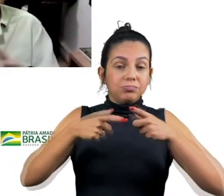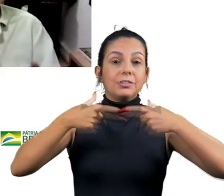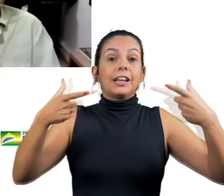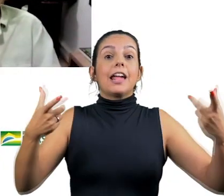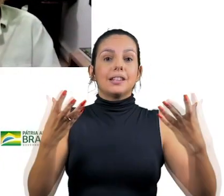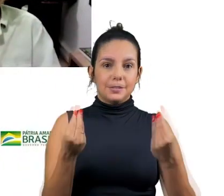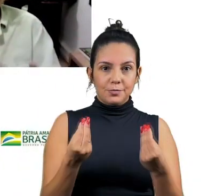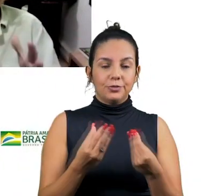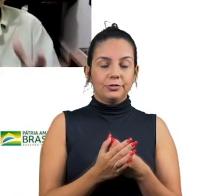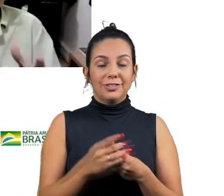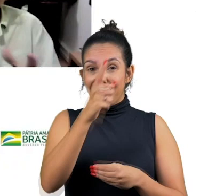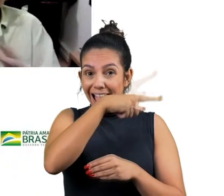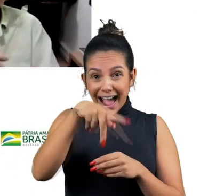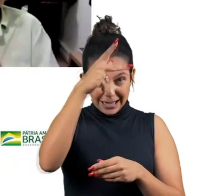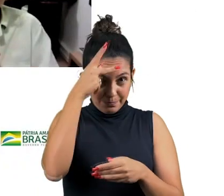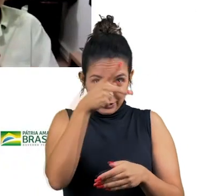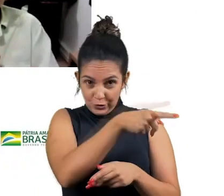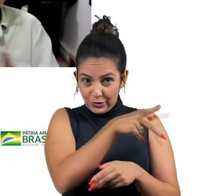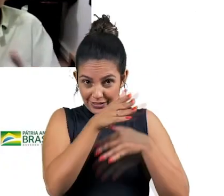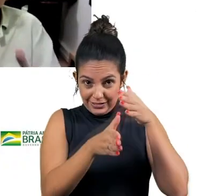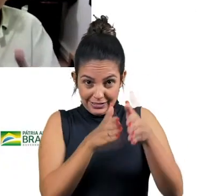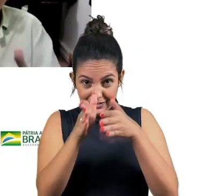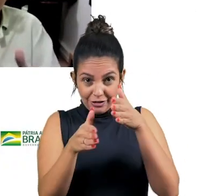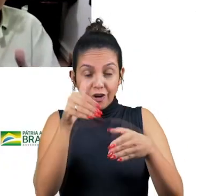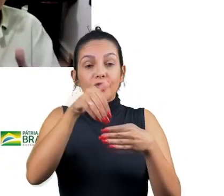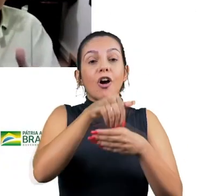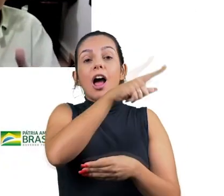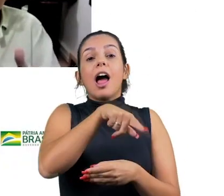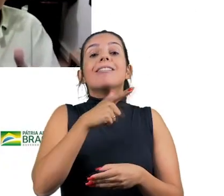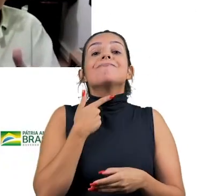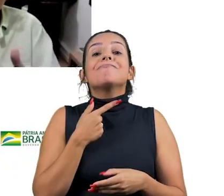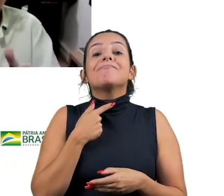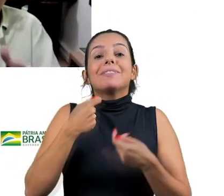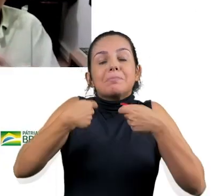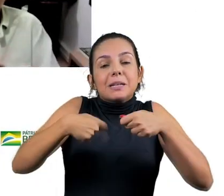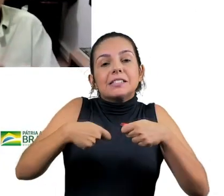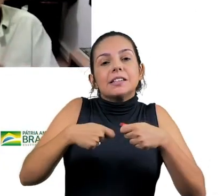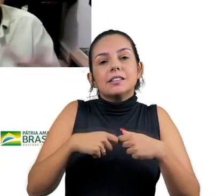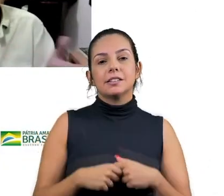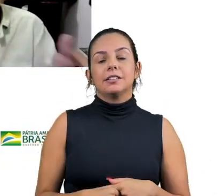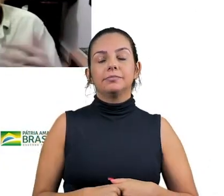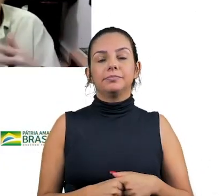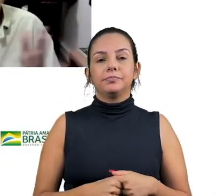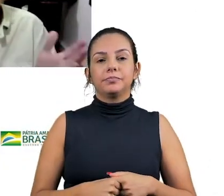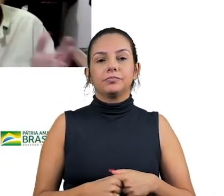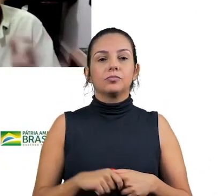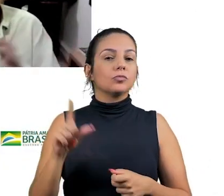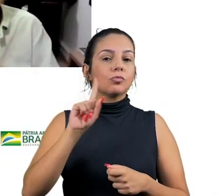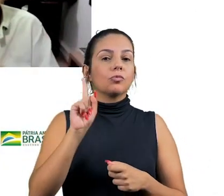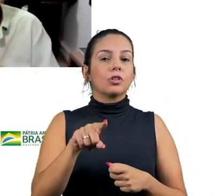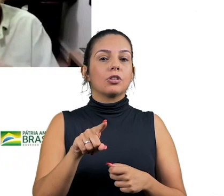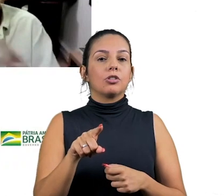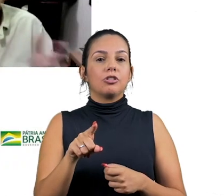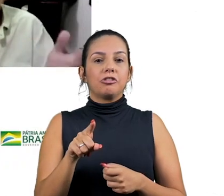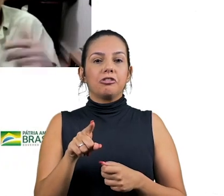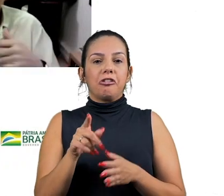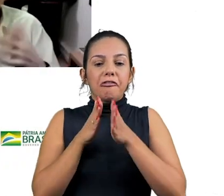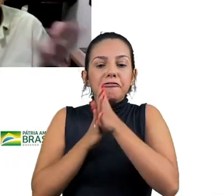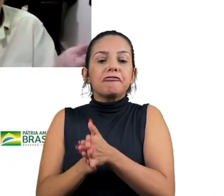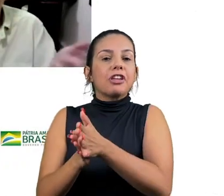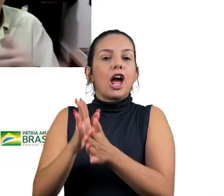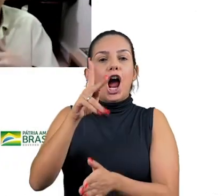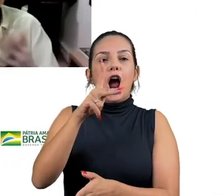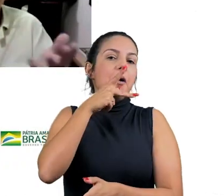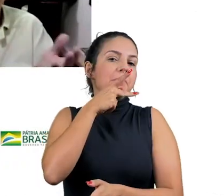muito. Esse pessoal vota de acordo com as suas necessidades, né? E não com fidelidade a partido. Eles não